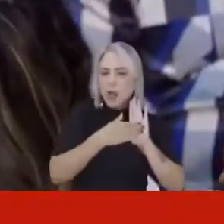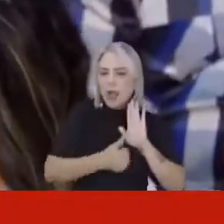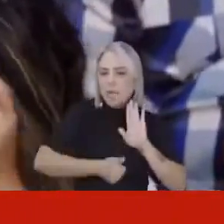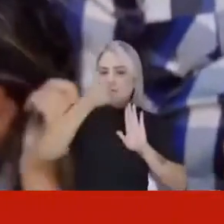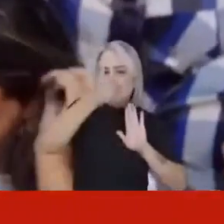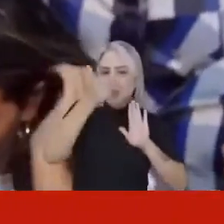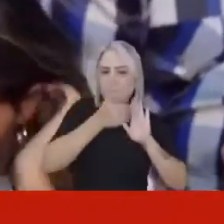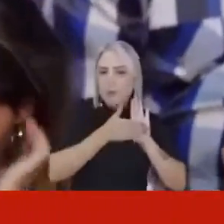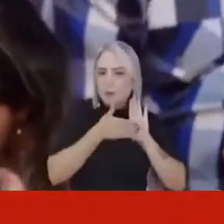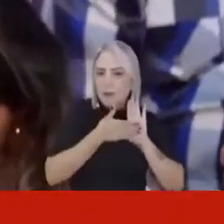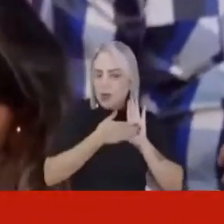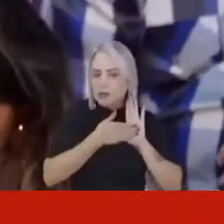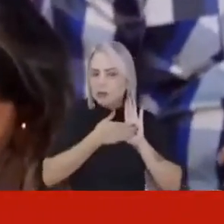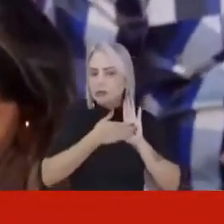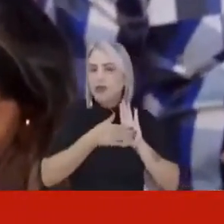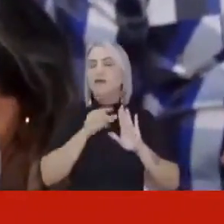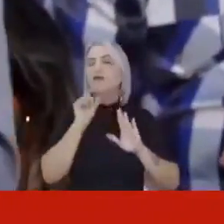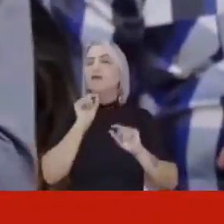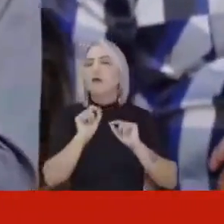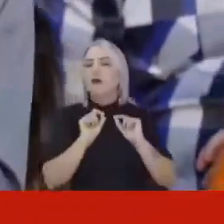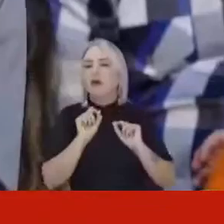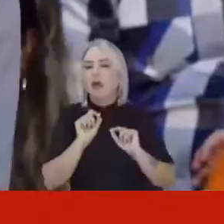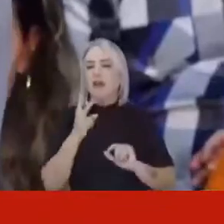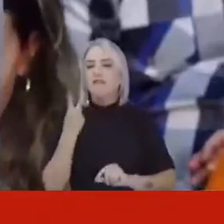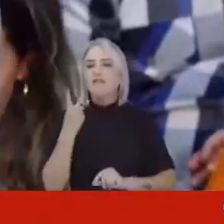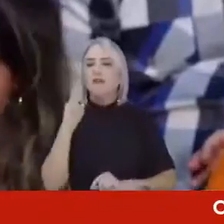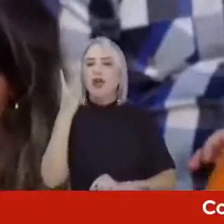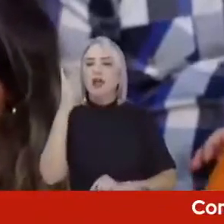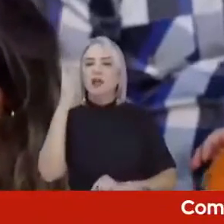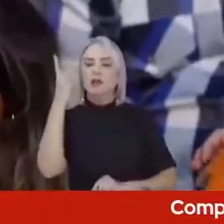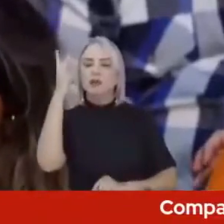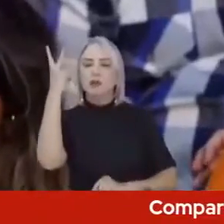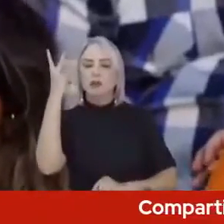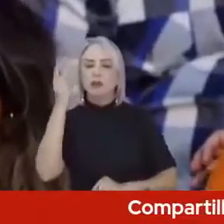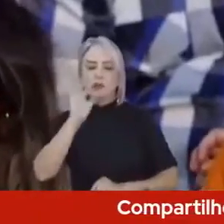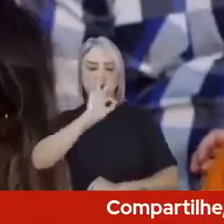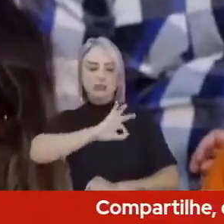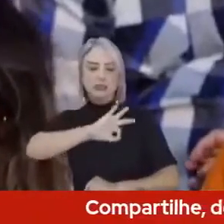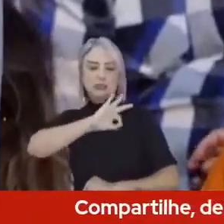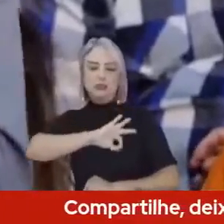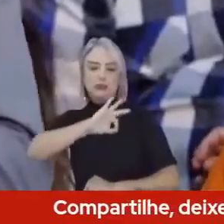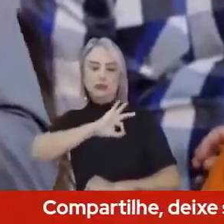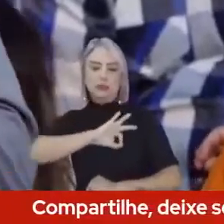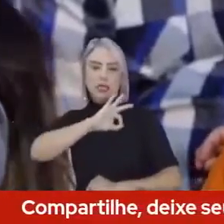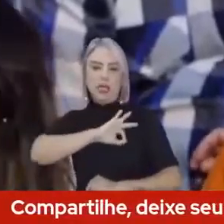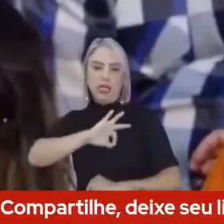proposta foi valorização do salário mínimo.